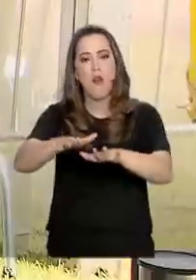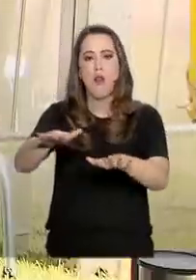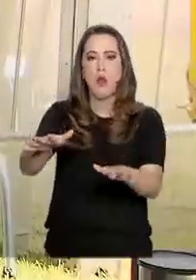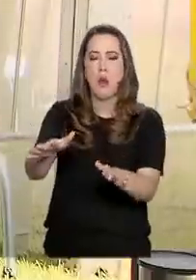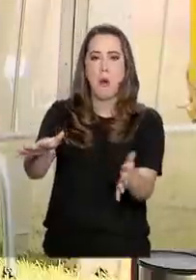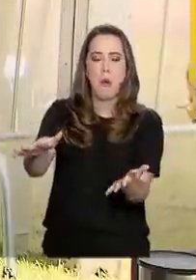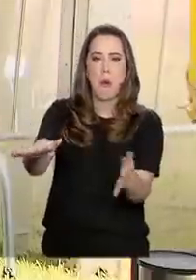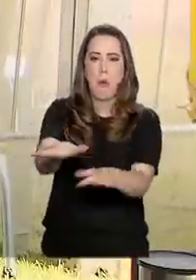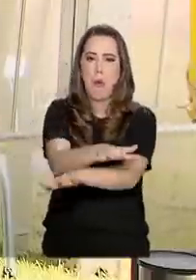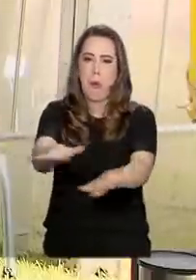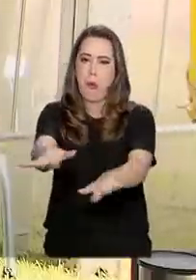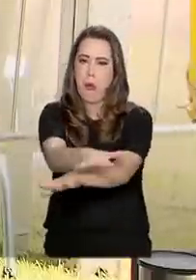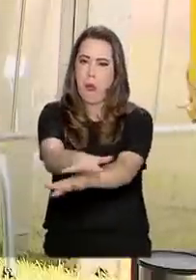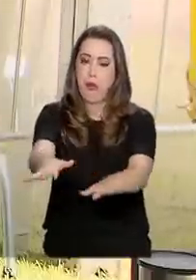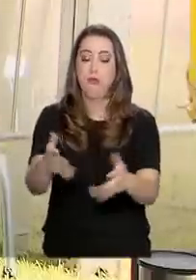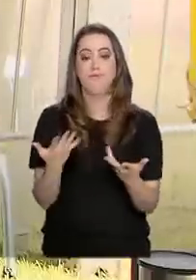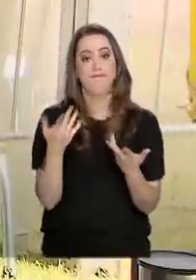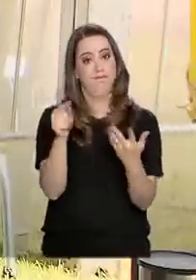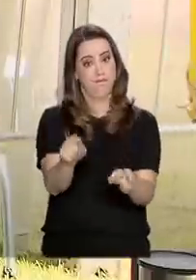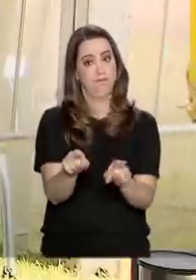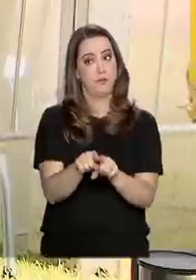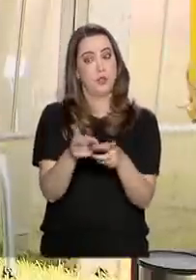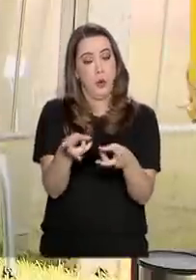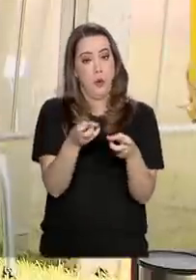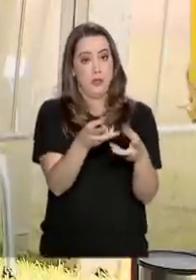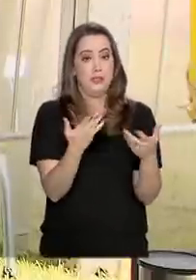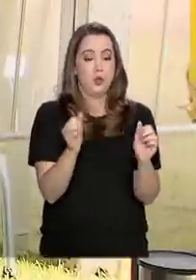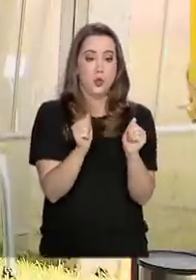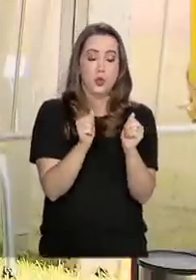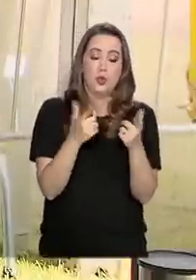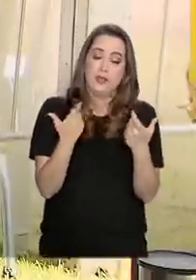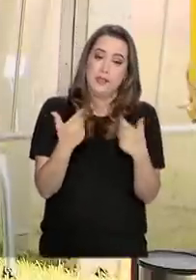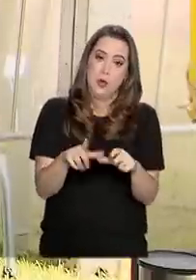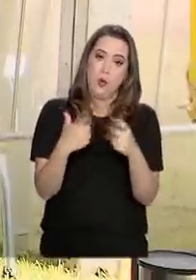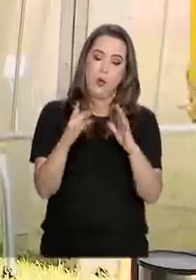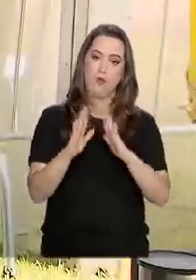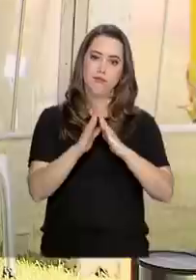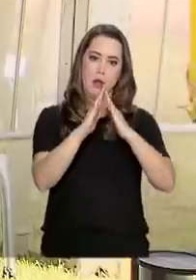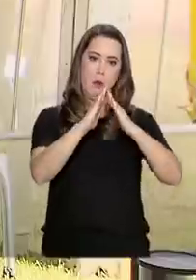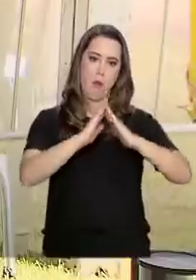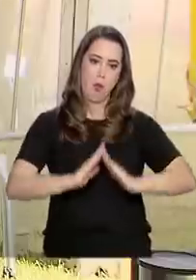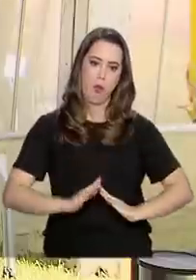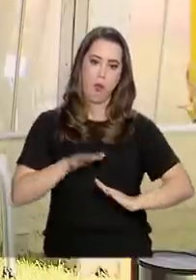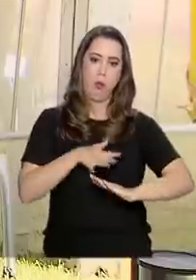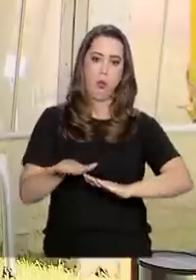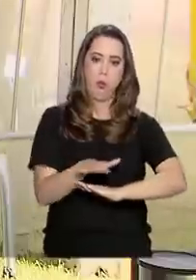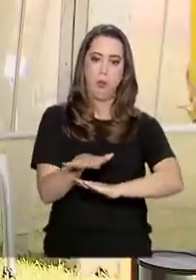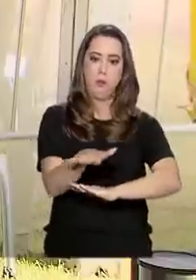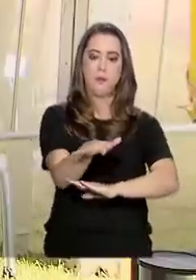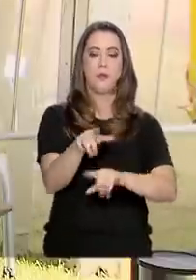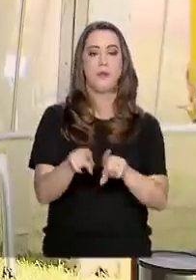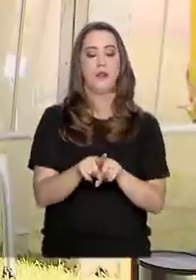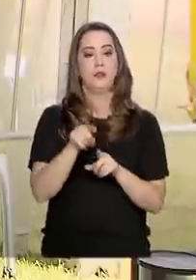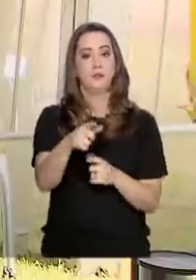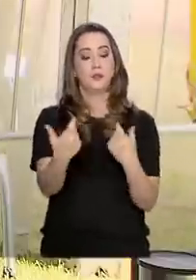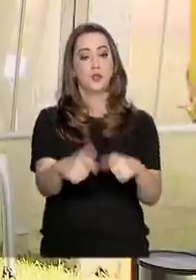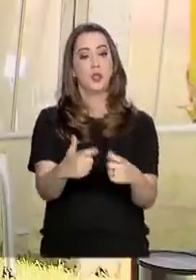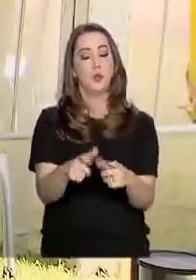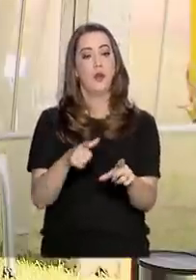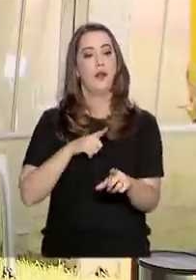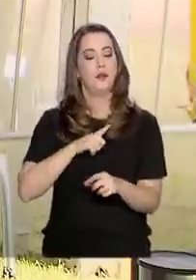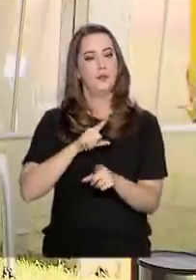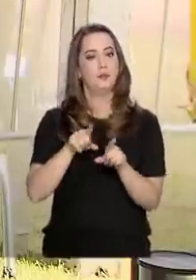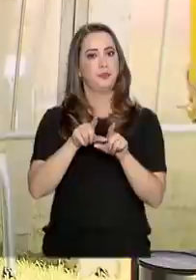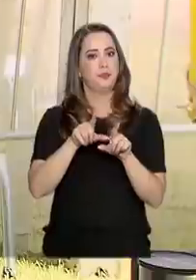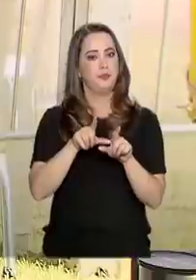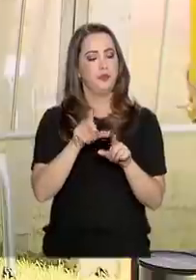barragem rompeu e por esses equipamentos, né, por esses prédios estarem justamente abaixo da barragem. E é lá nessa região que